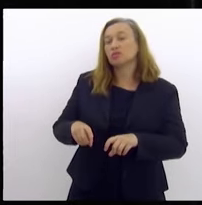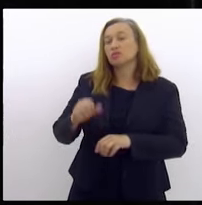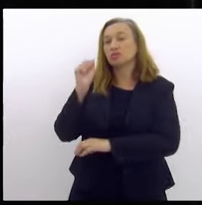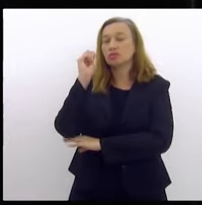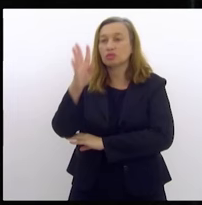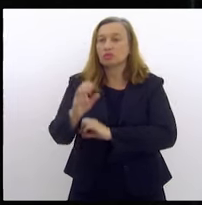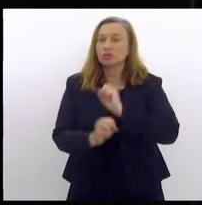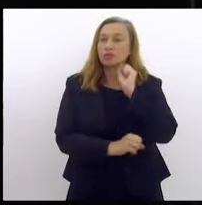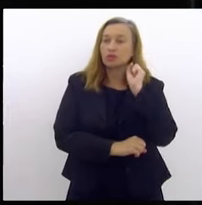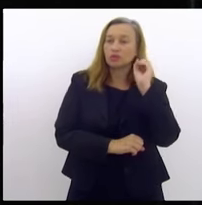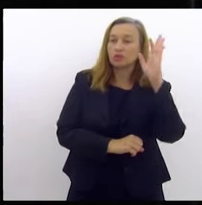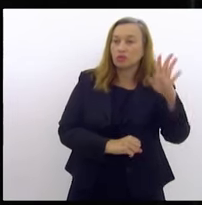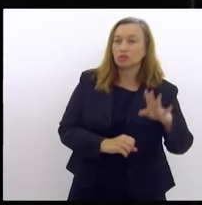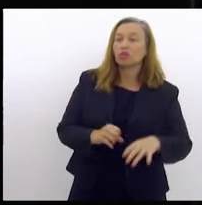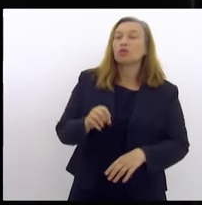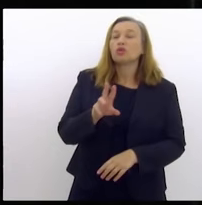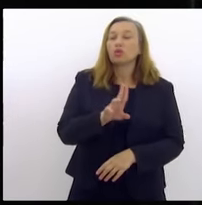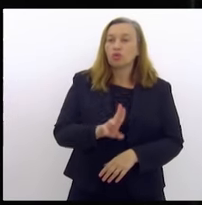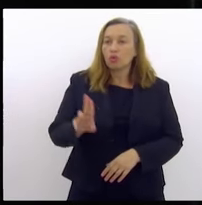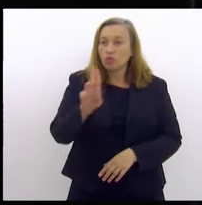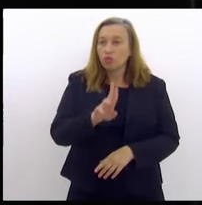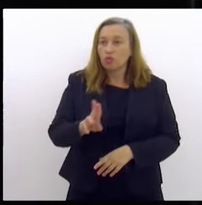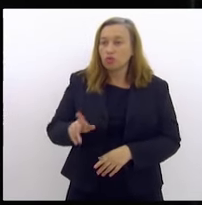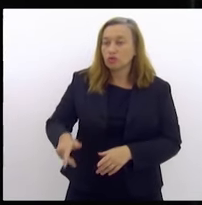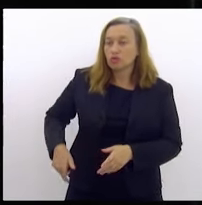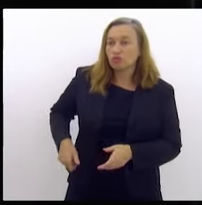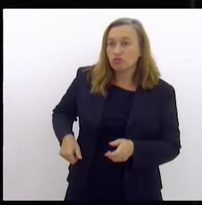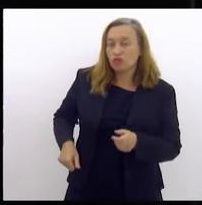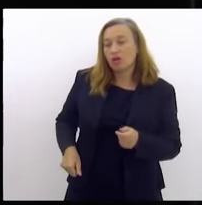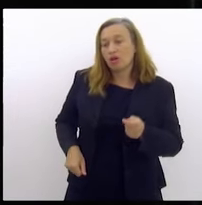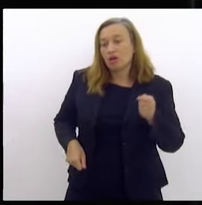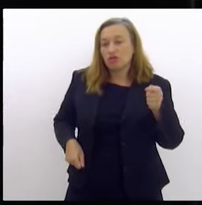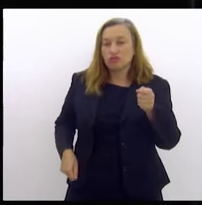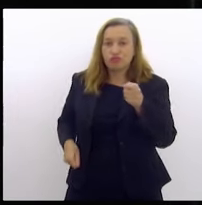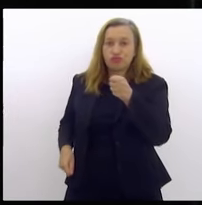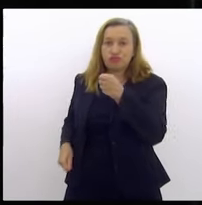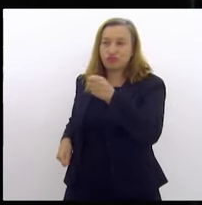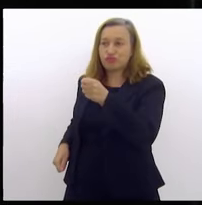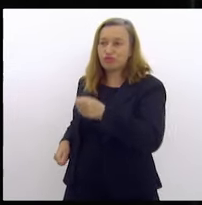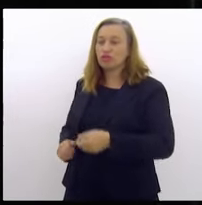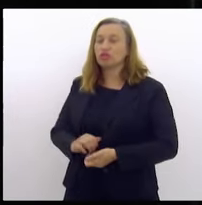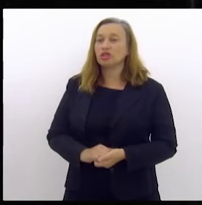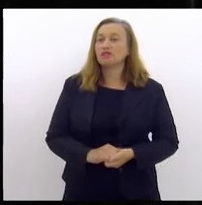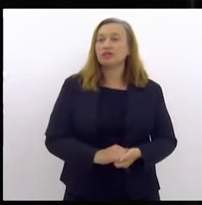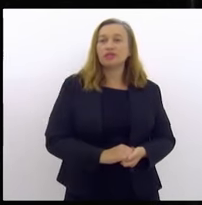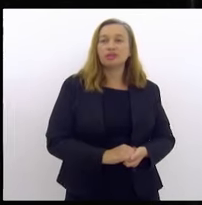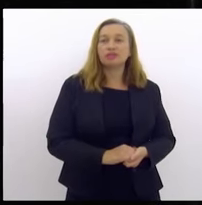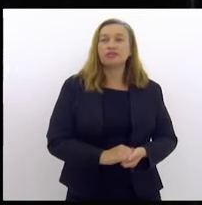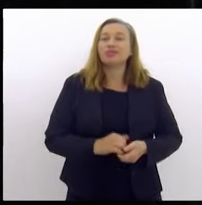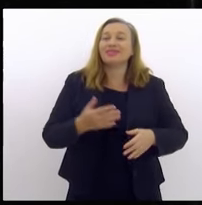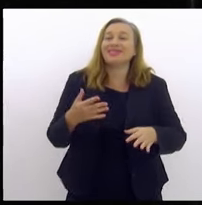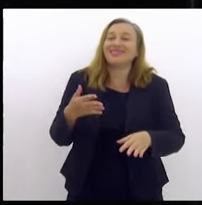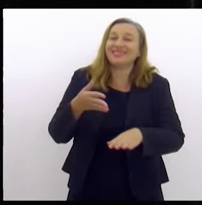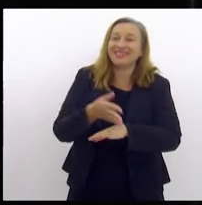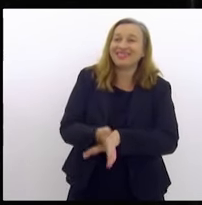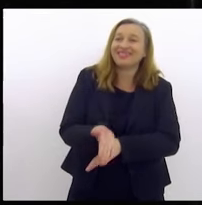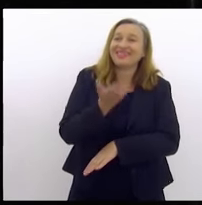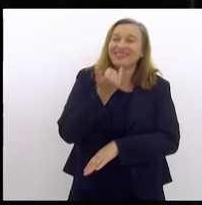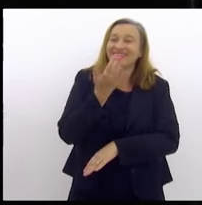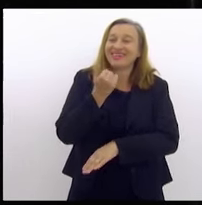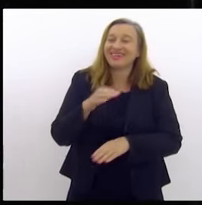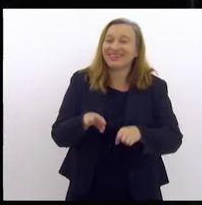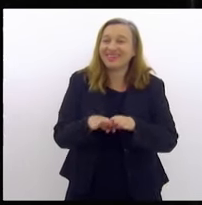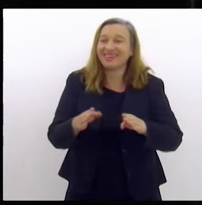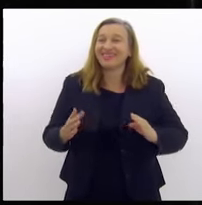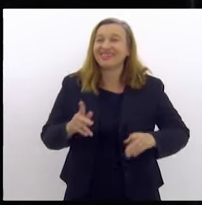com utilização de veneno que vai contaminar os mananciais de água, que vai contaminar os alimentos que chegam na mesa do